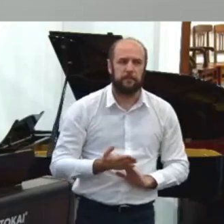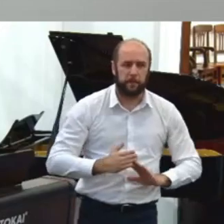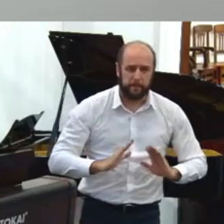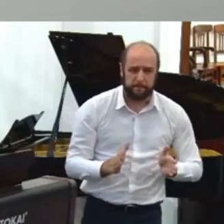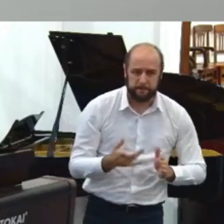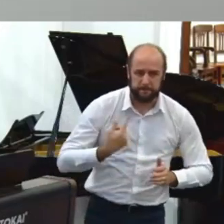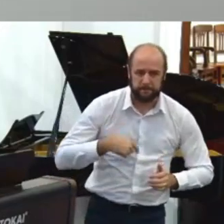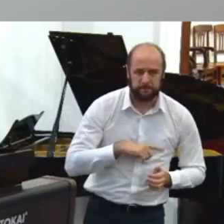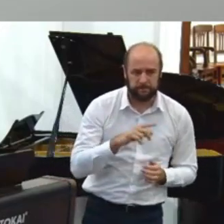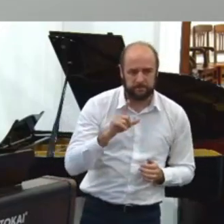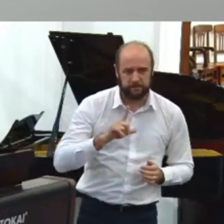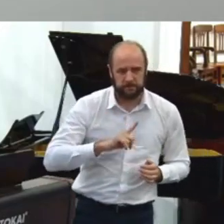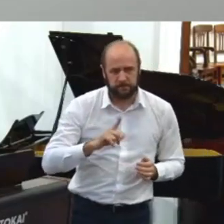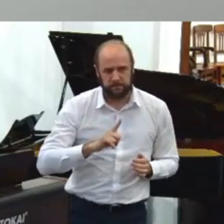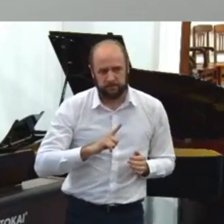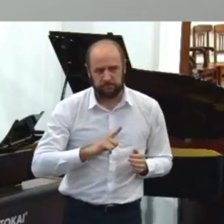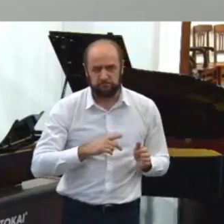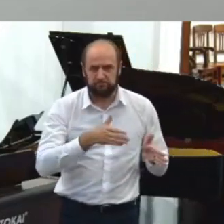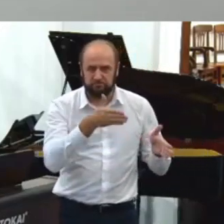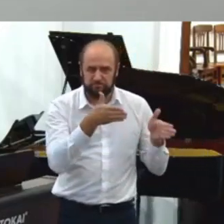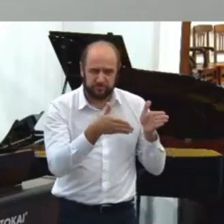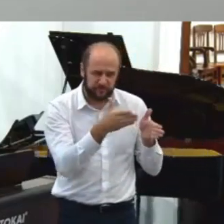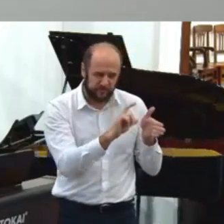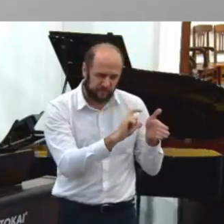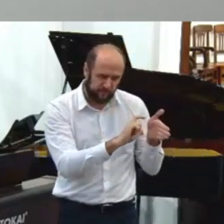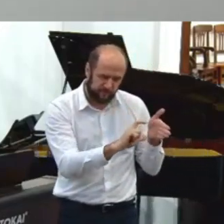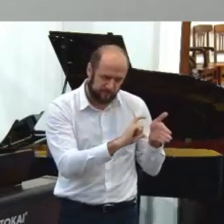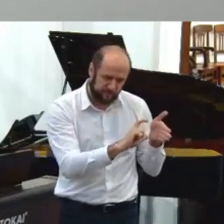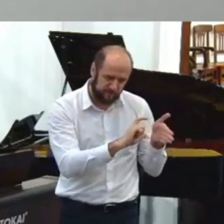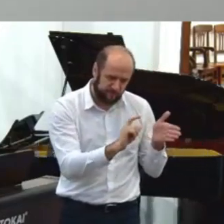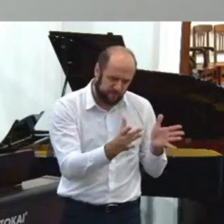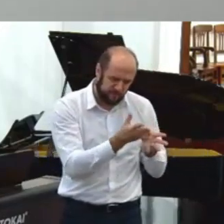nós temos uma passagem magnífica sobre